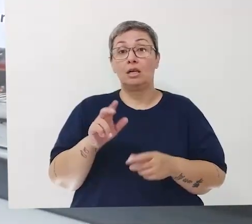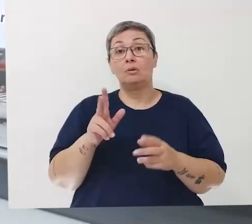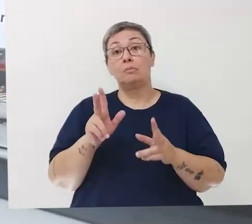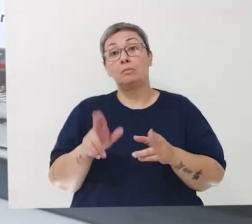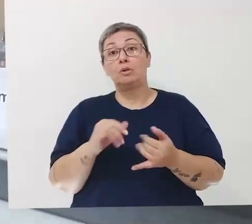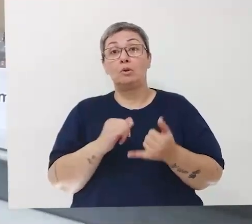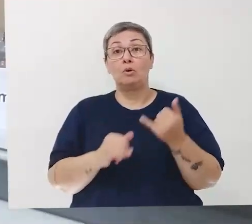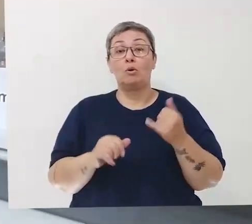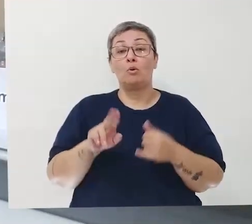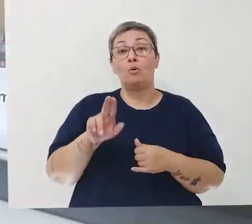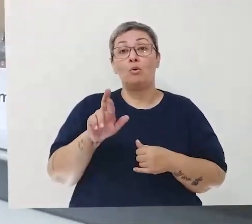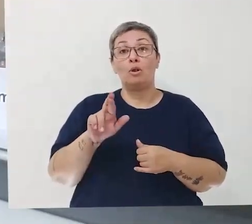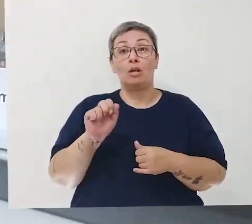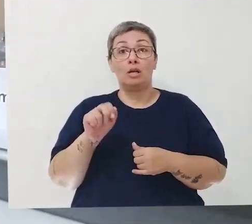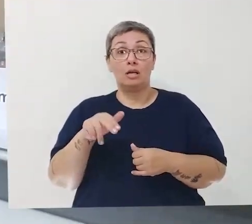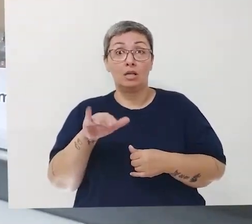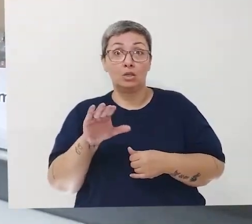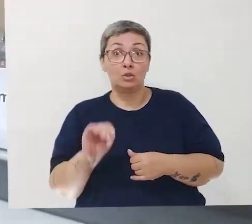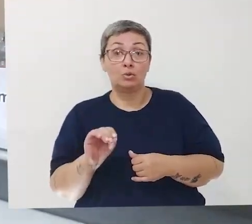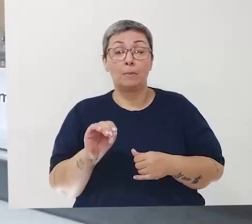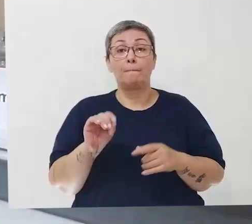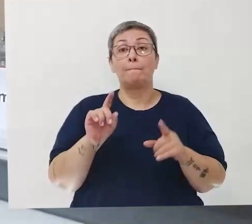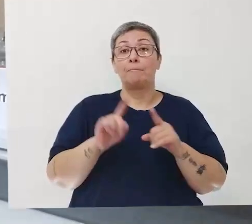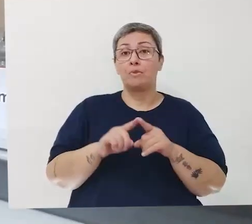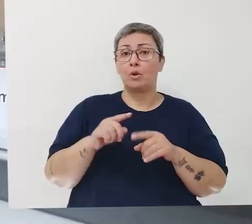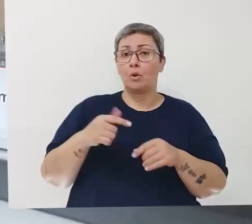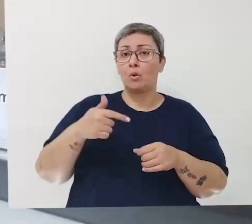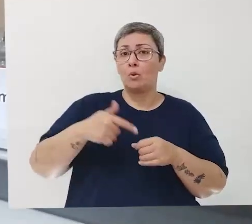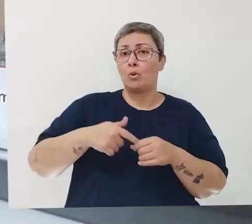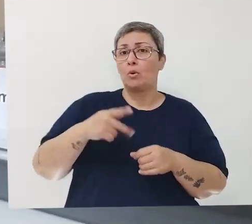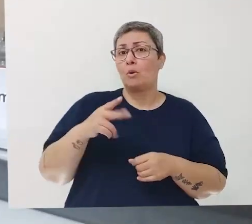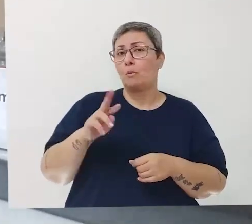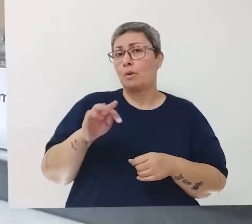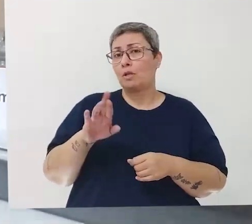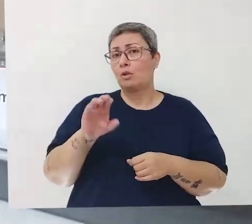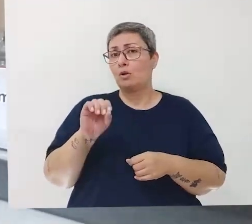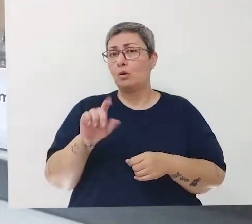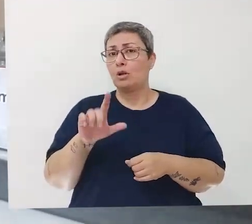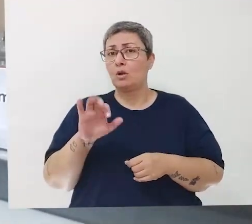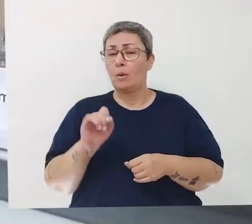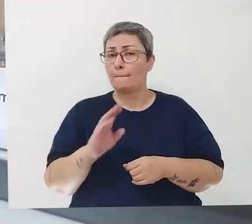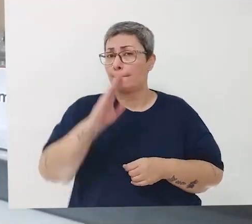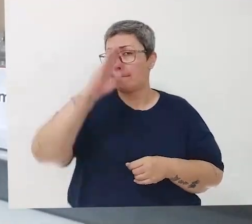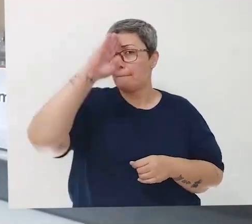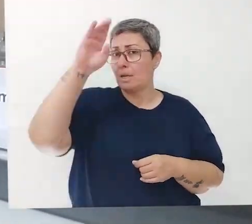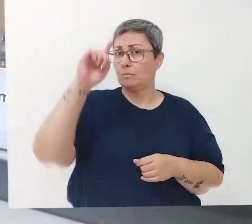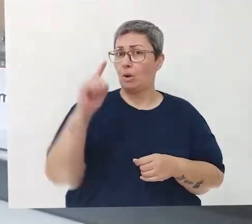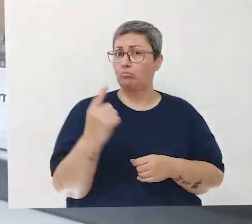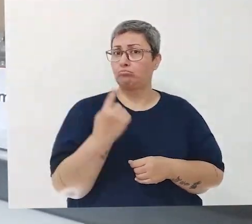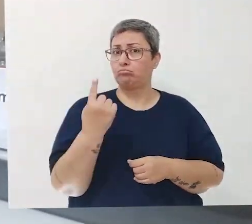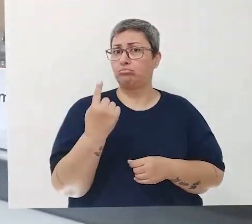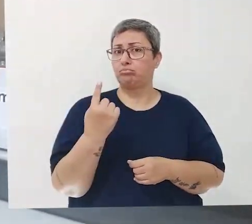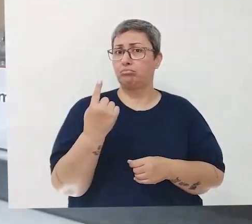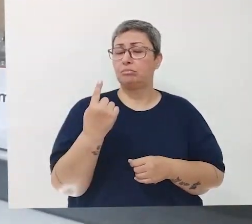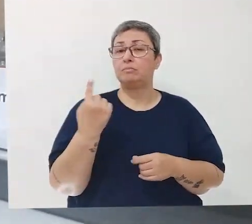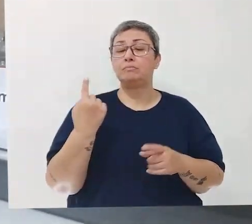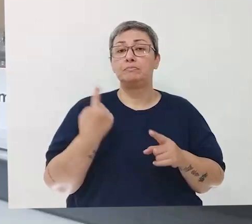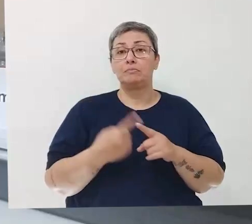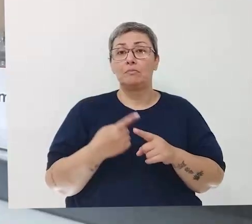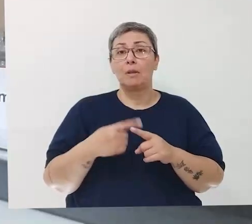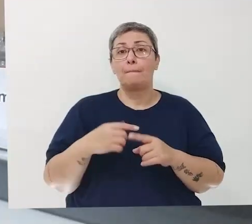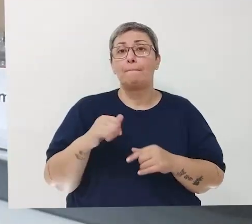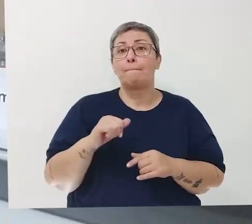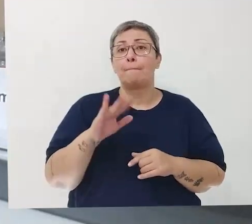exemplo. O petróleo é a principal matéria-prima, tá? E